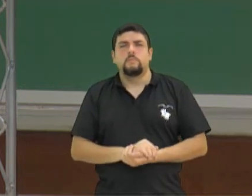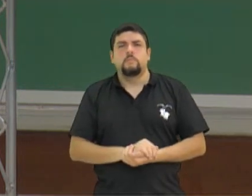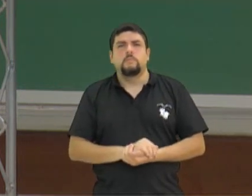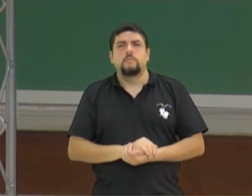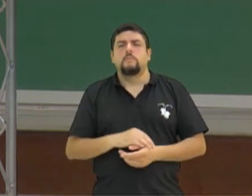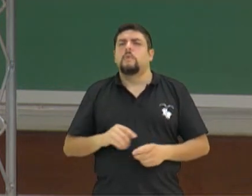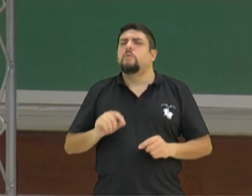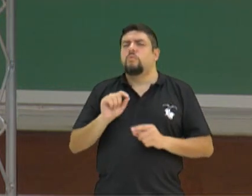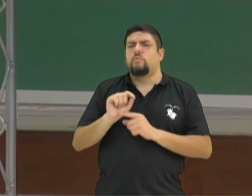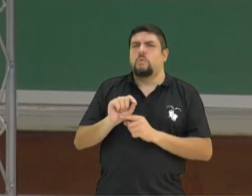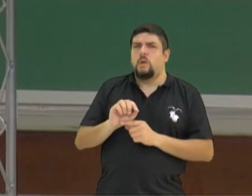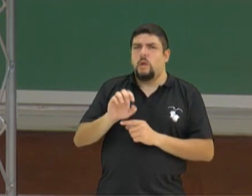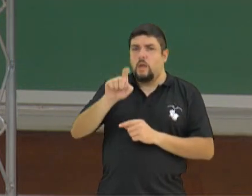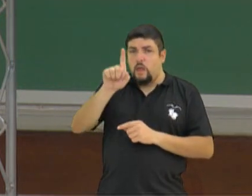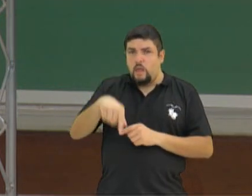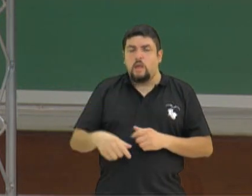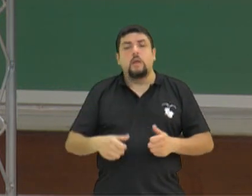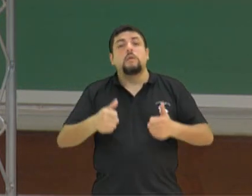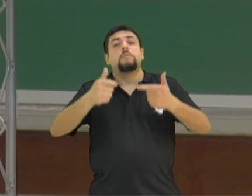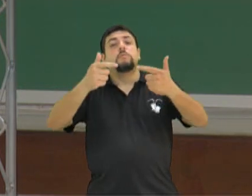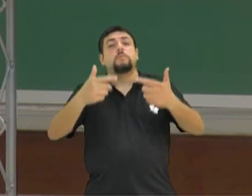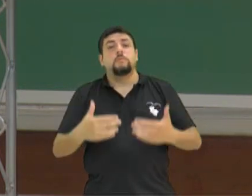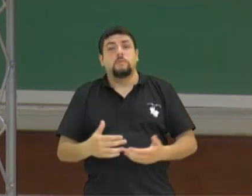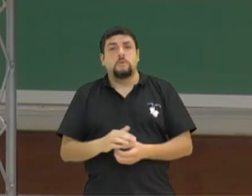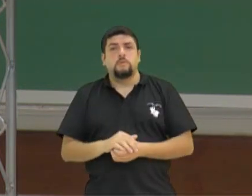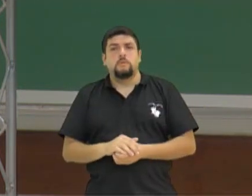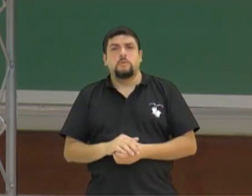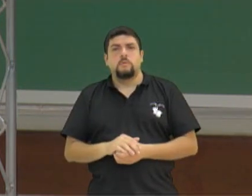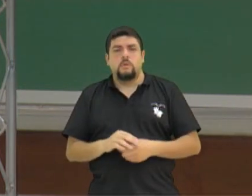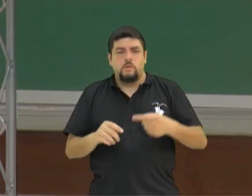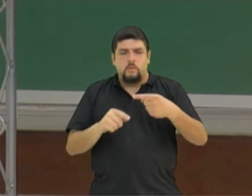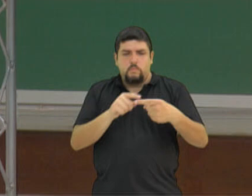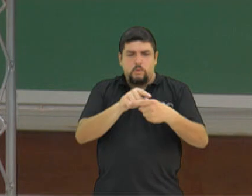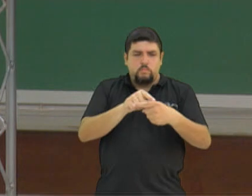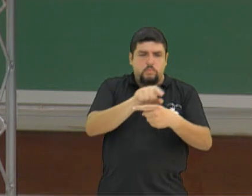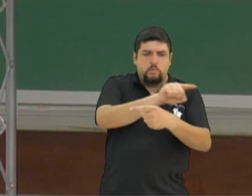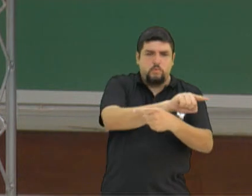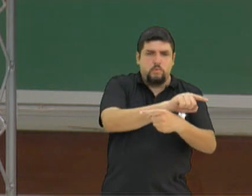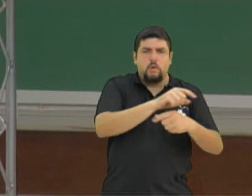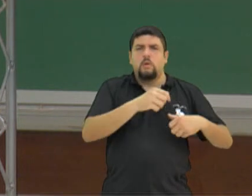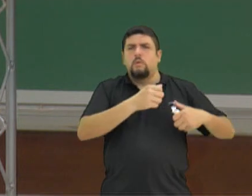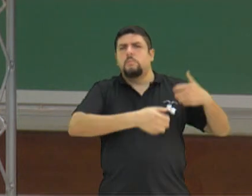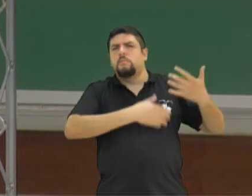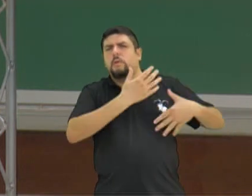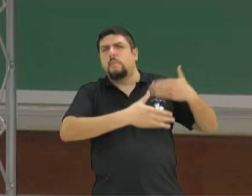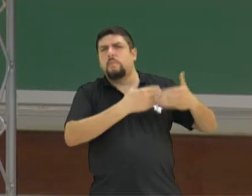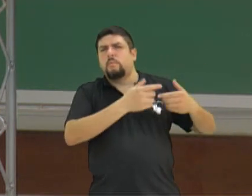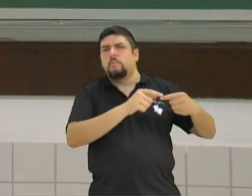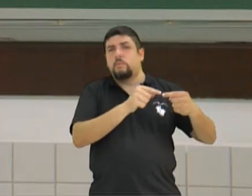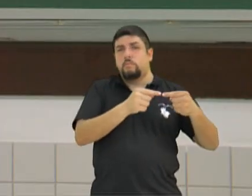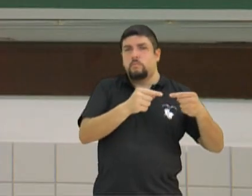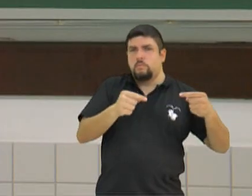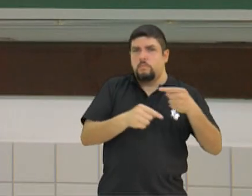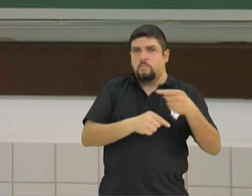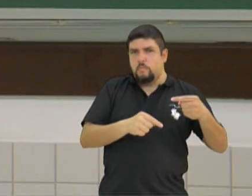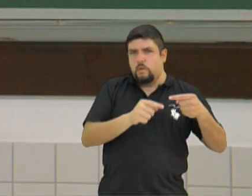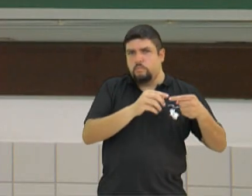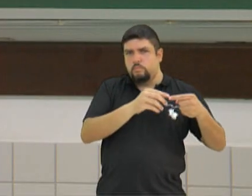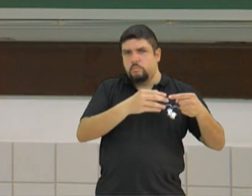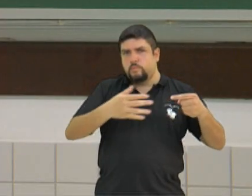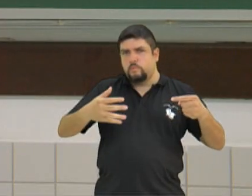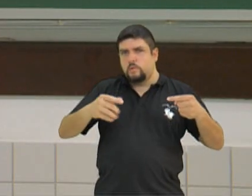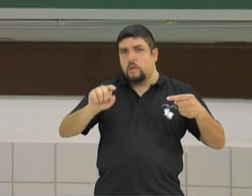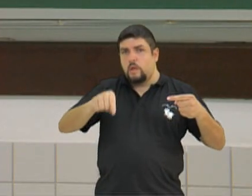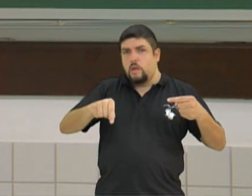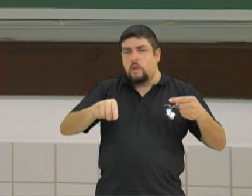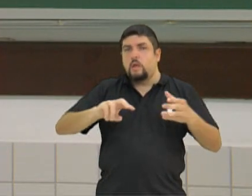ele introduz uma explicação com mais detalhes, mais pormenorizada, né, do que